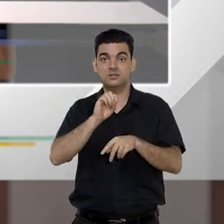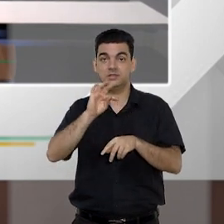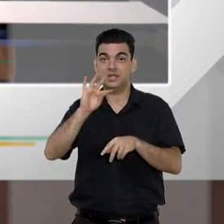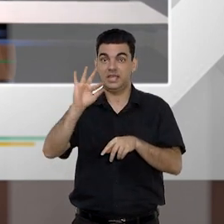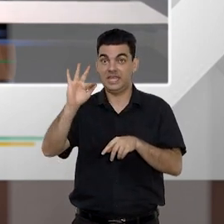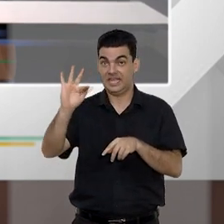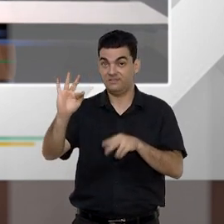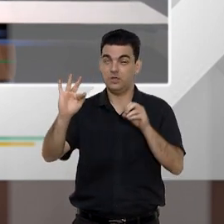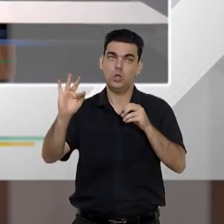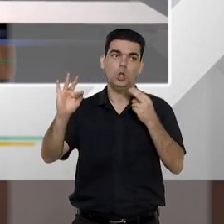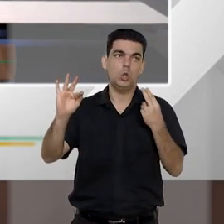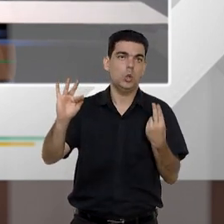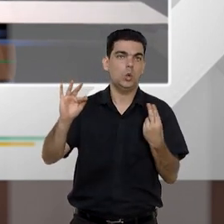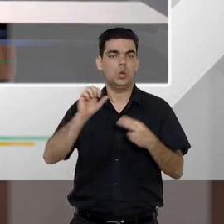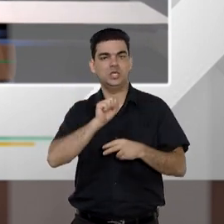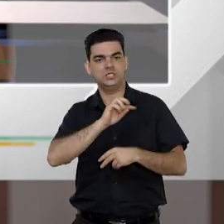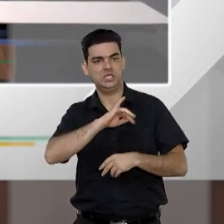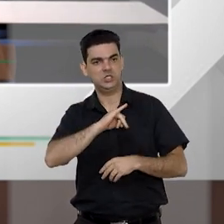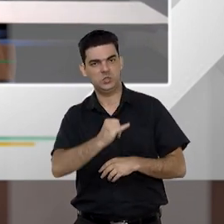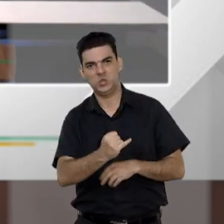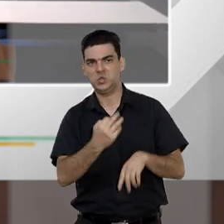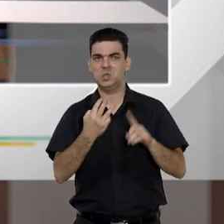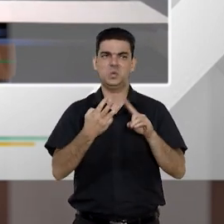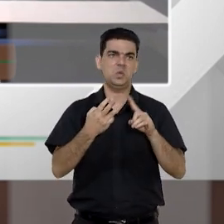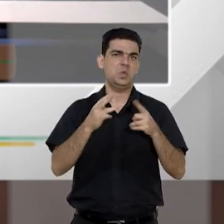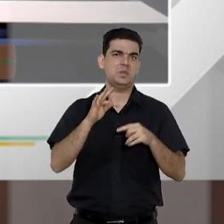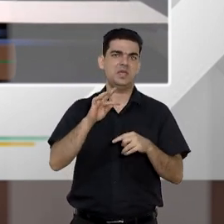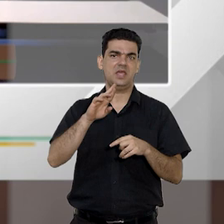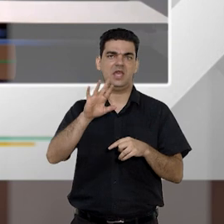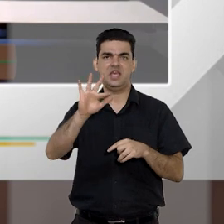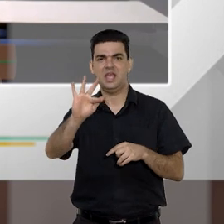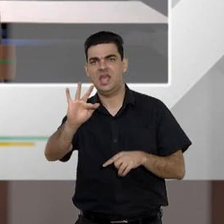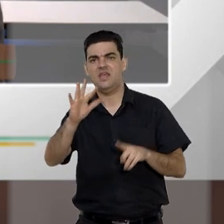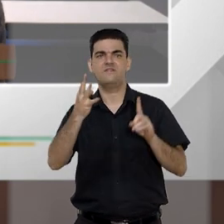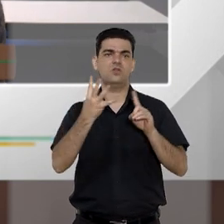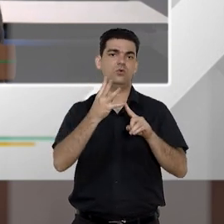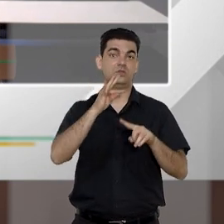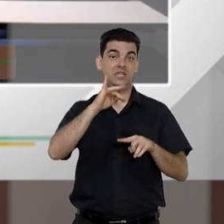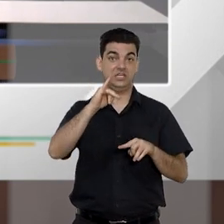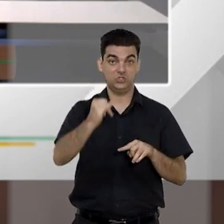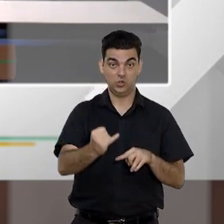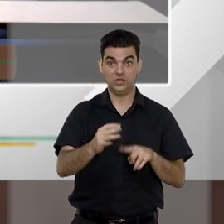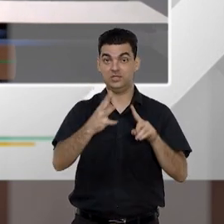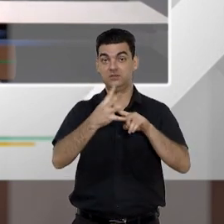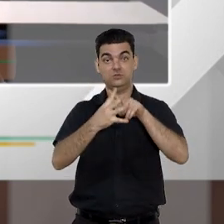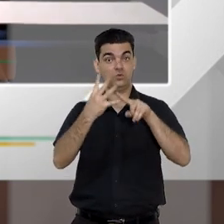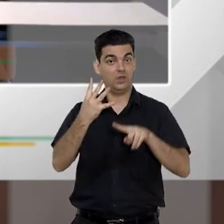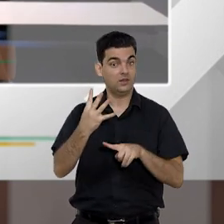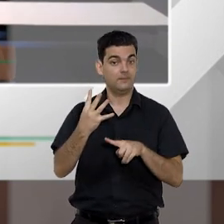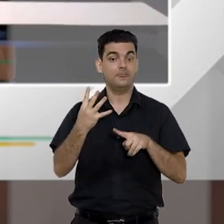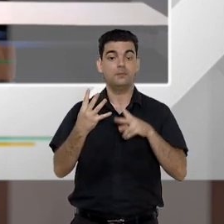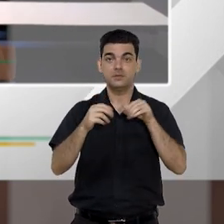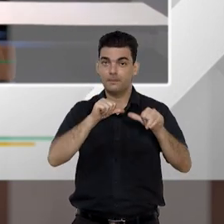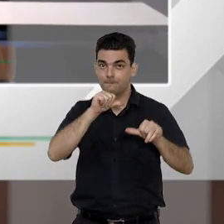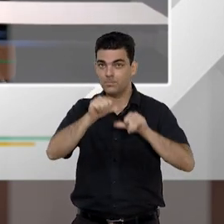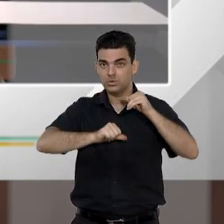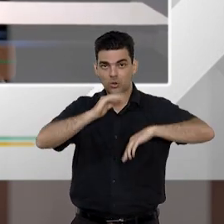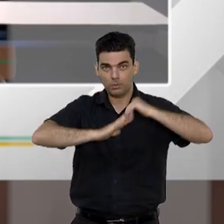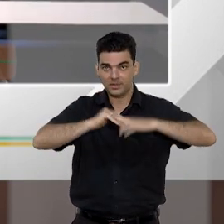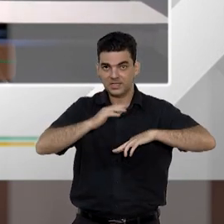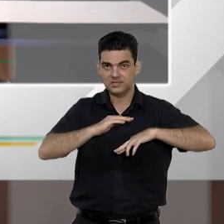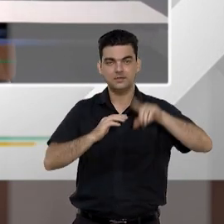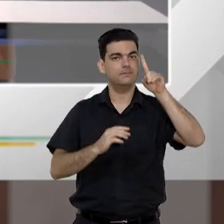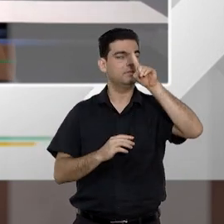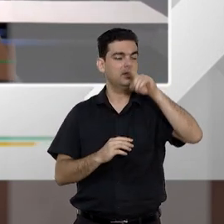criado pelo STF, ou pelo STJ, ou pelo TRF, ou TJ, ele